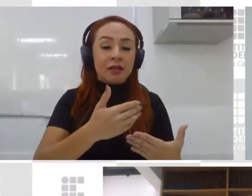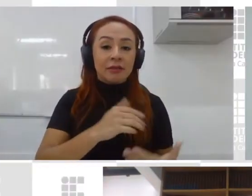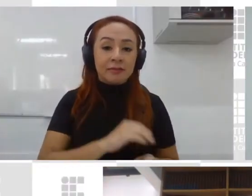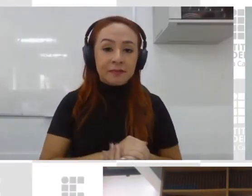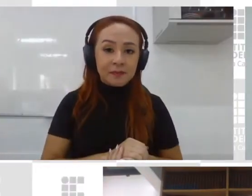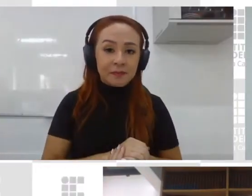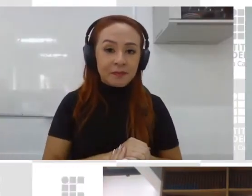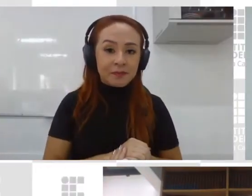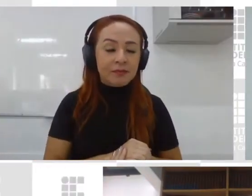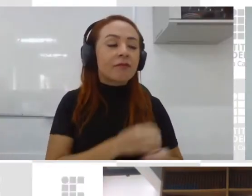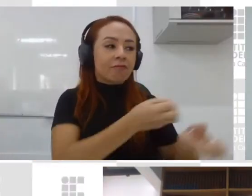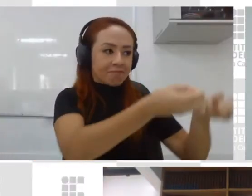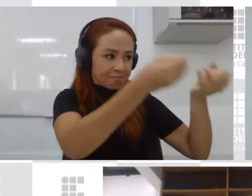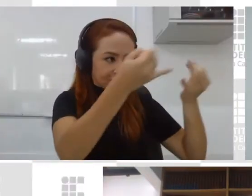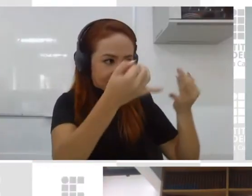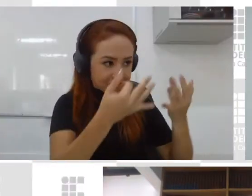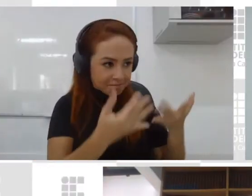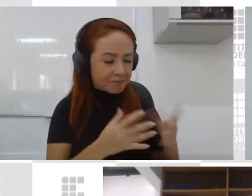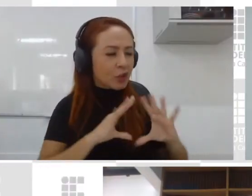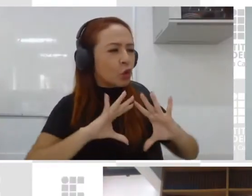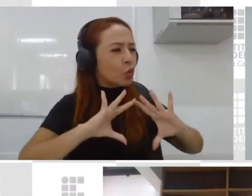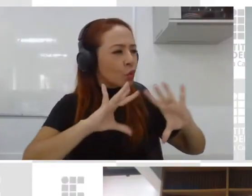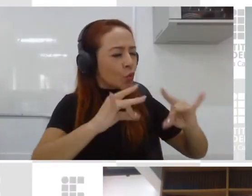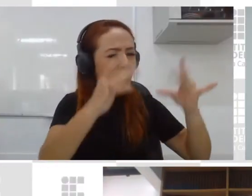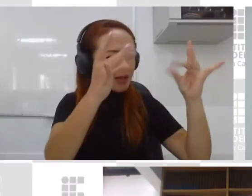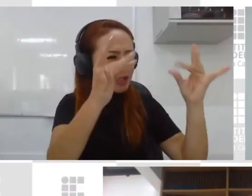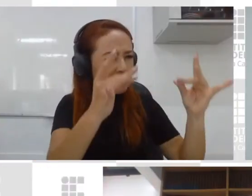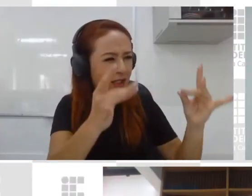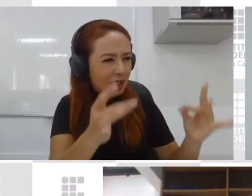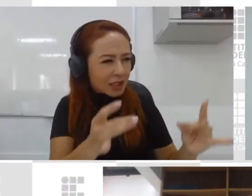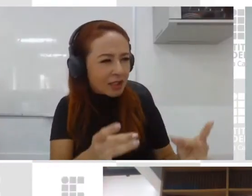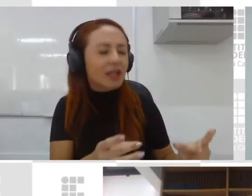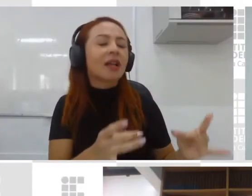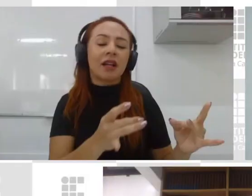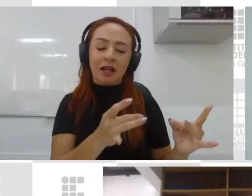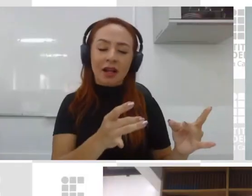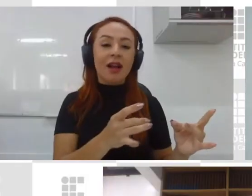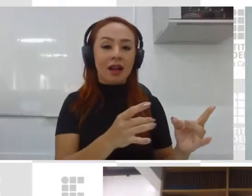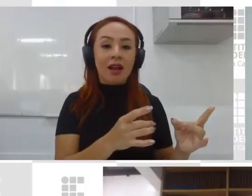pela explanação, pelas reflexões que o senhor traz, né?